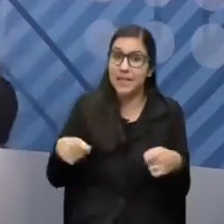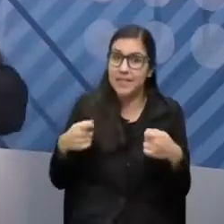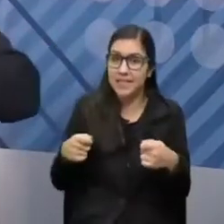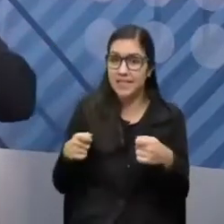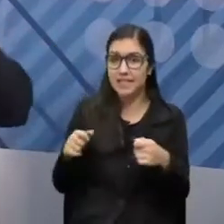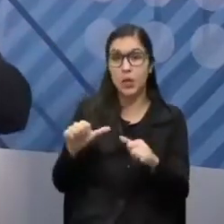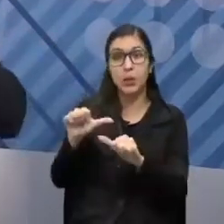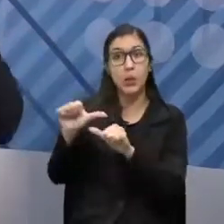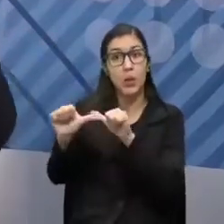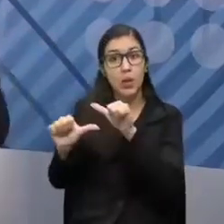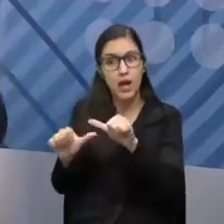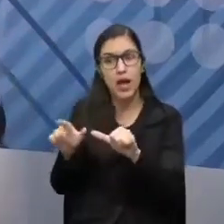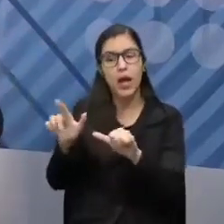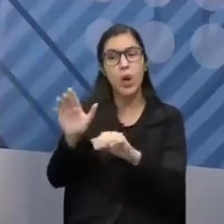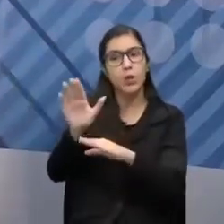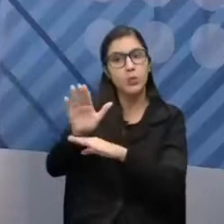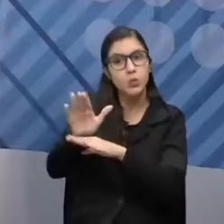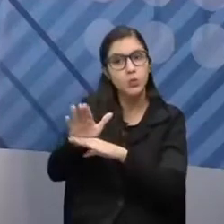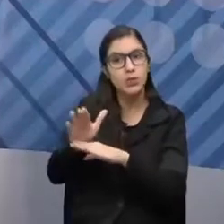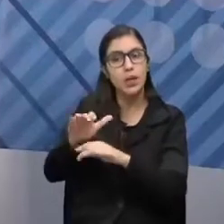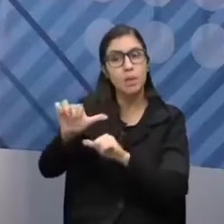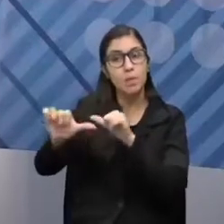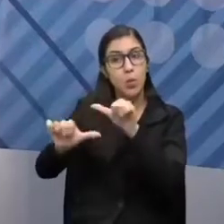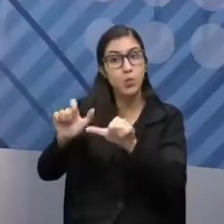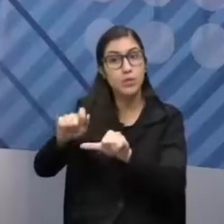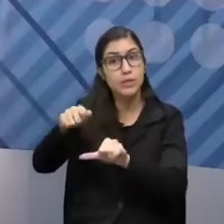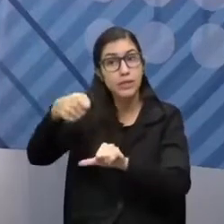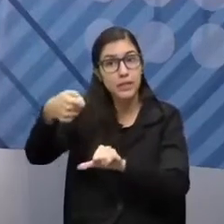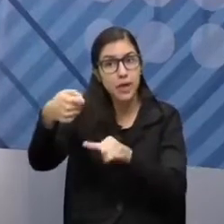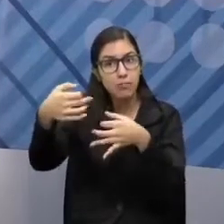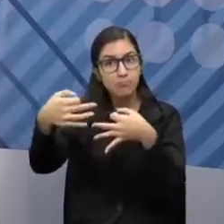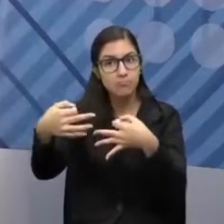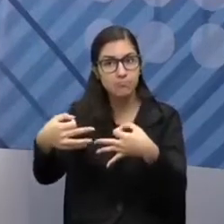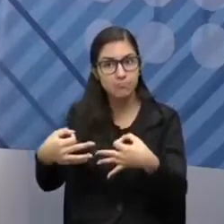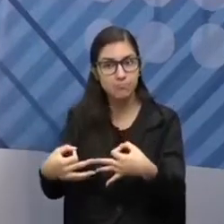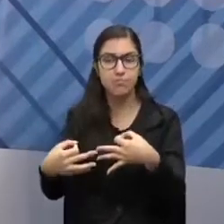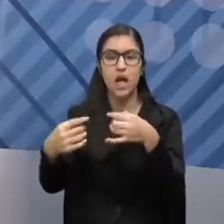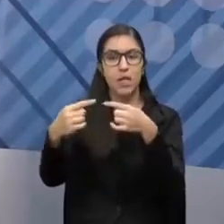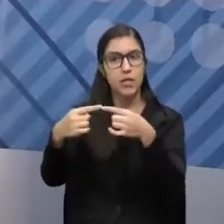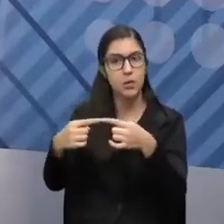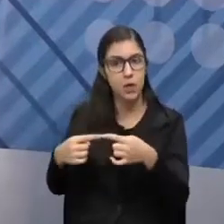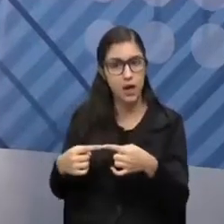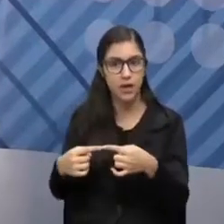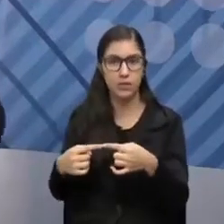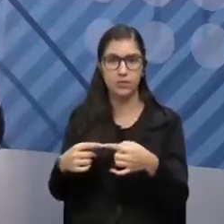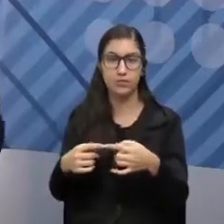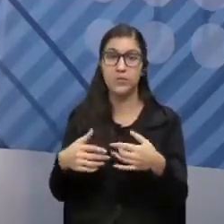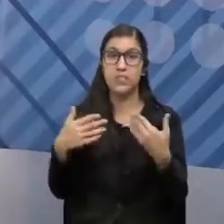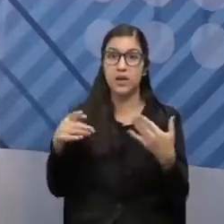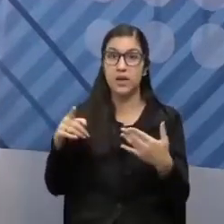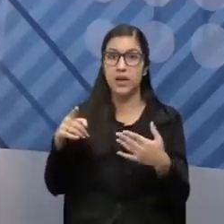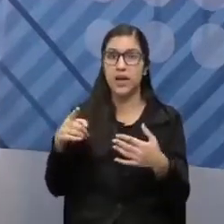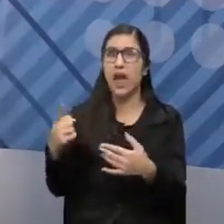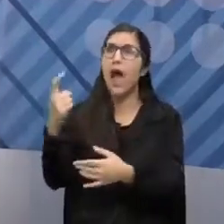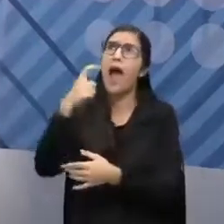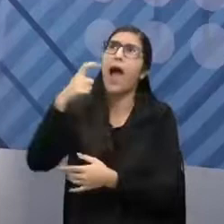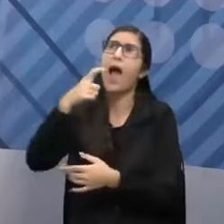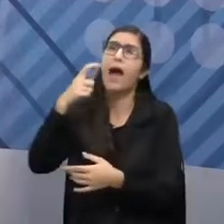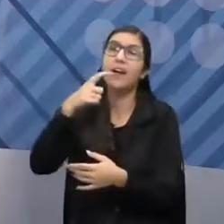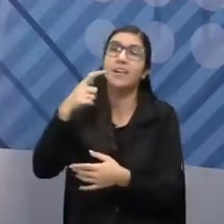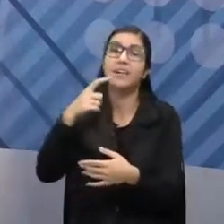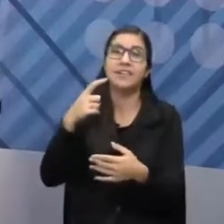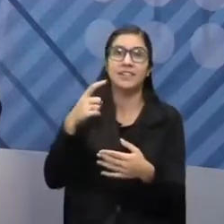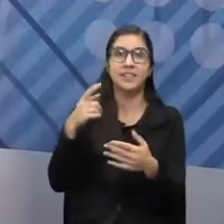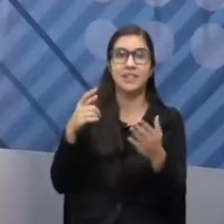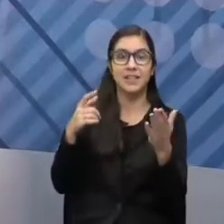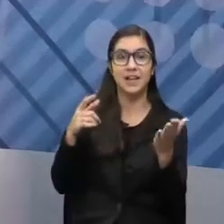ser trocado, certo? Por um sinal mais adequado socialmente. Então, a hora que ele faz, aí a mãe